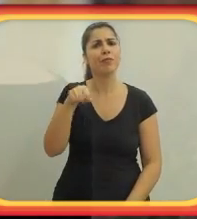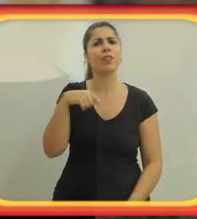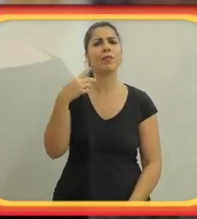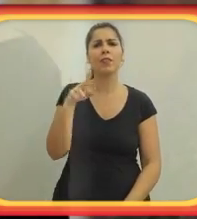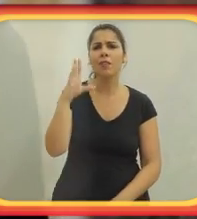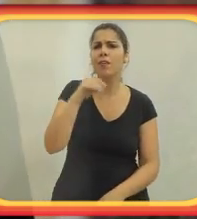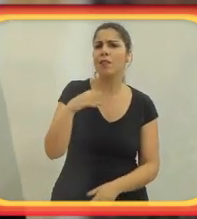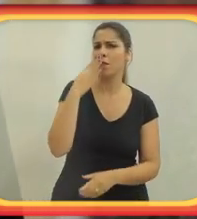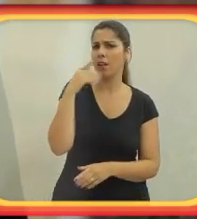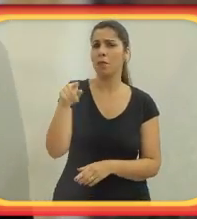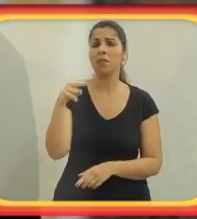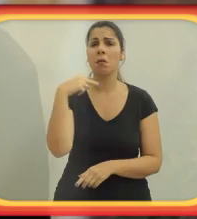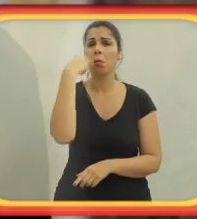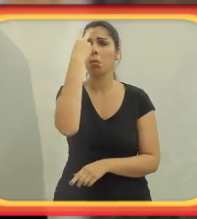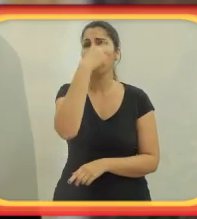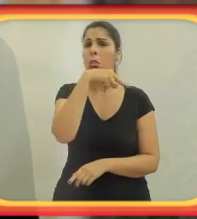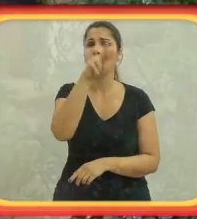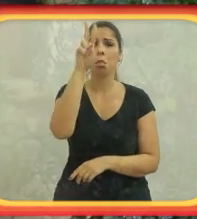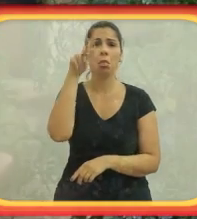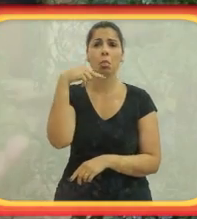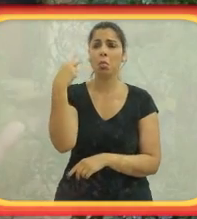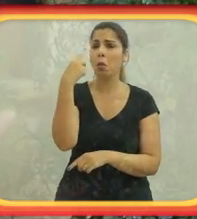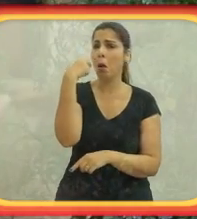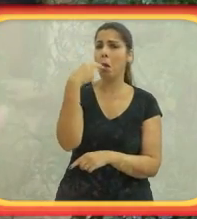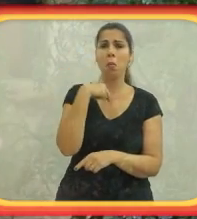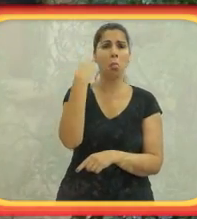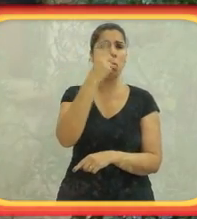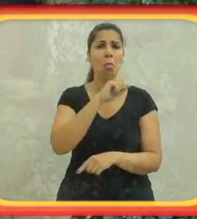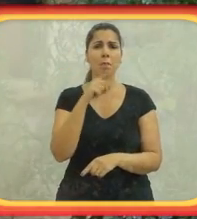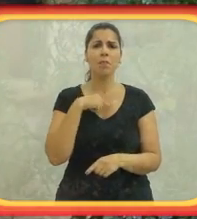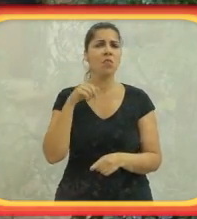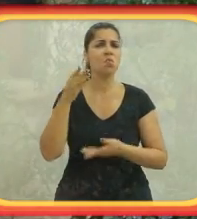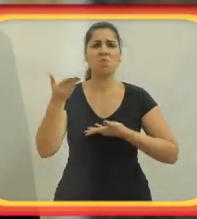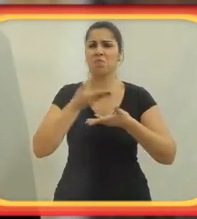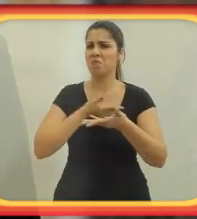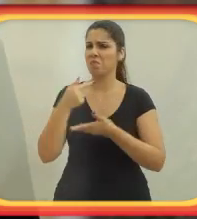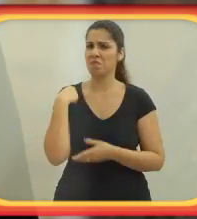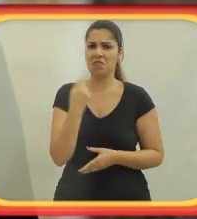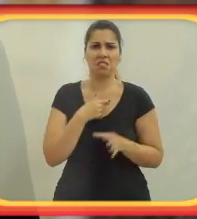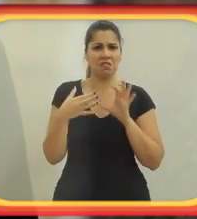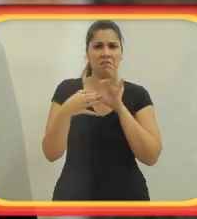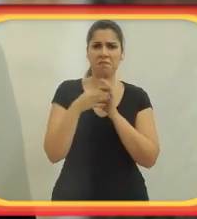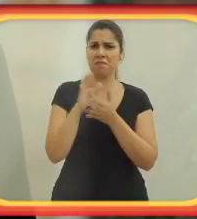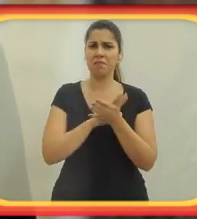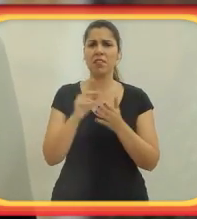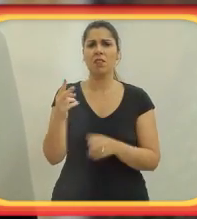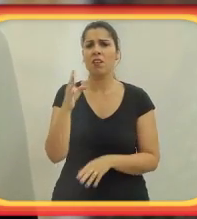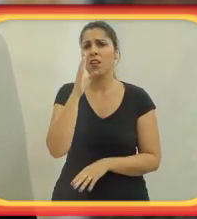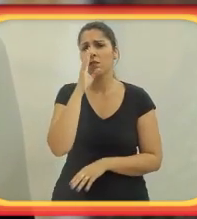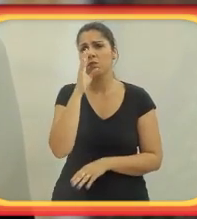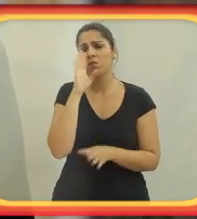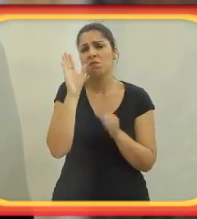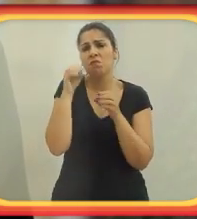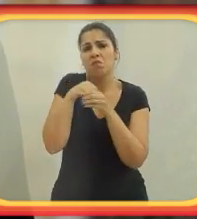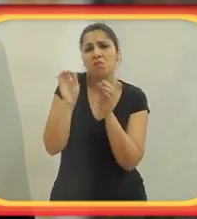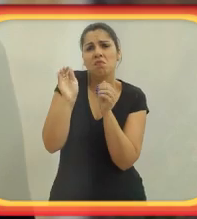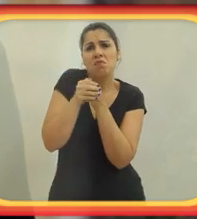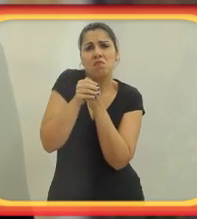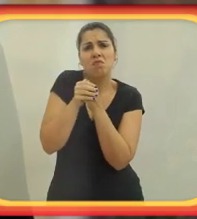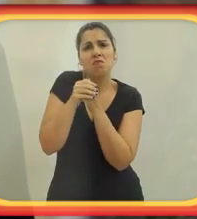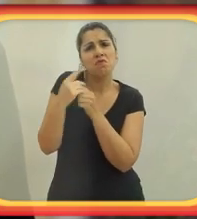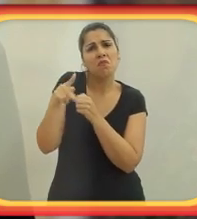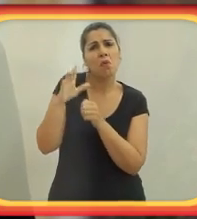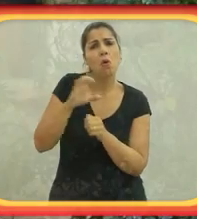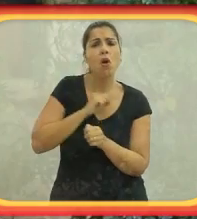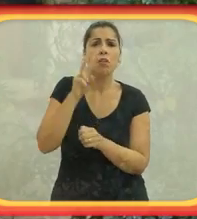ficava na frente dela, ela virava, ela não olhava para mim. Ela não interagia com a gente, ela ficava só no cantinho dela, adorava ver desenho animado